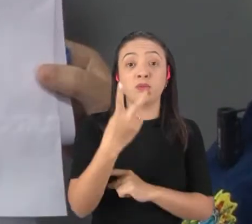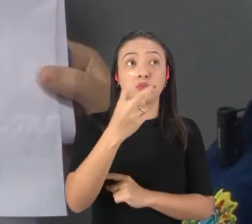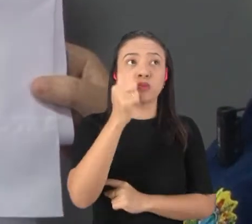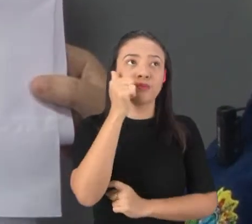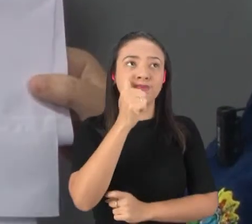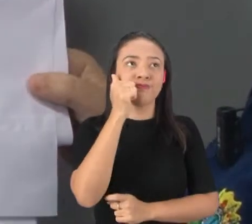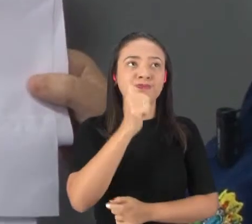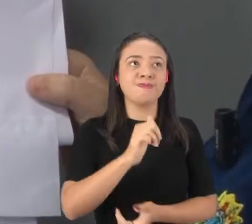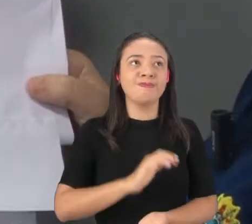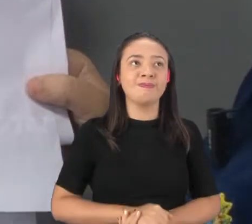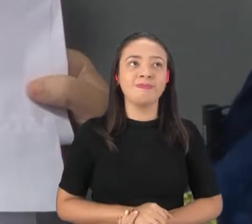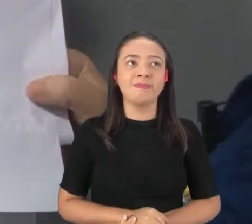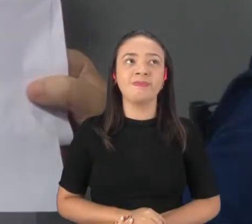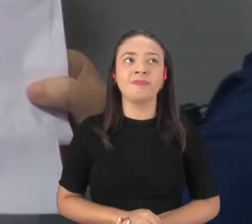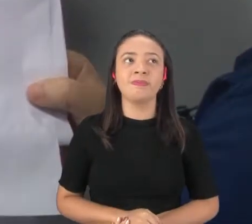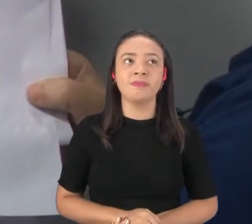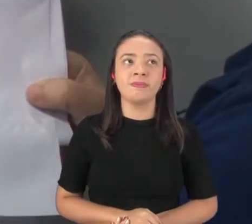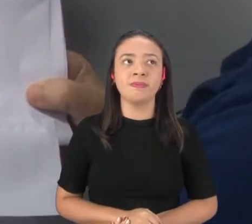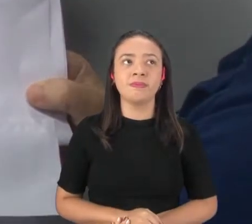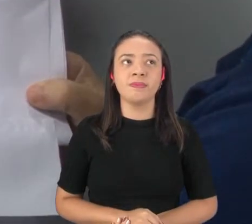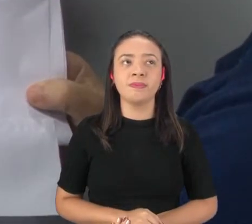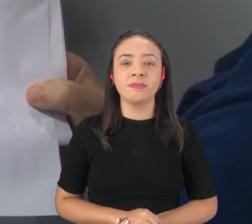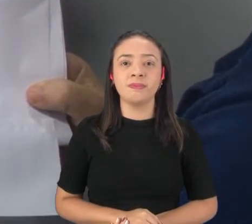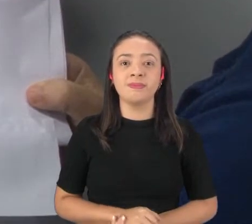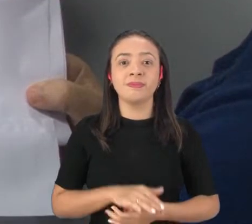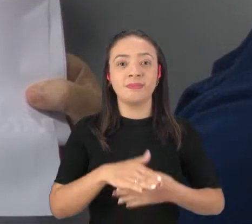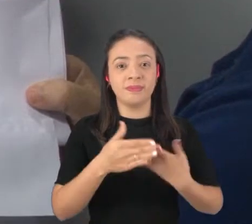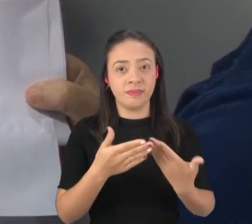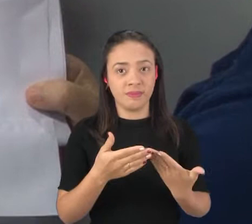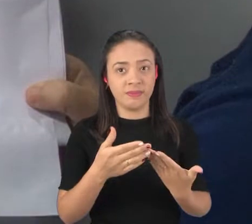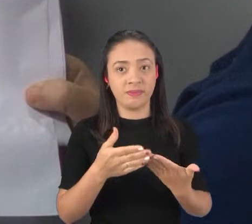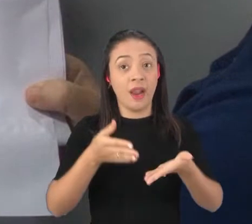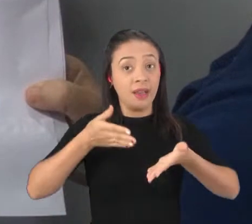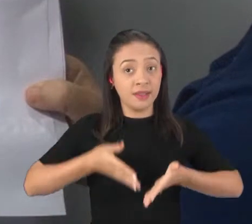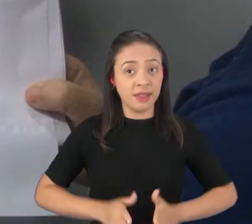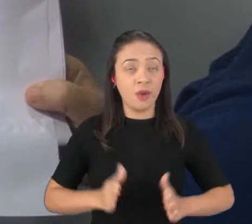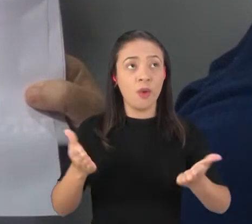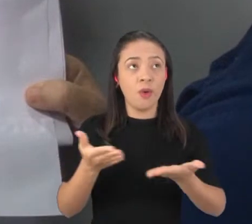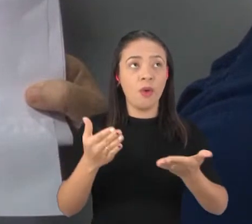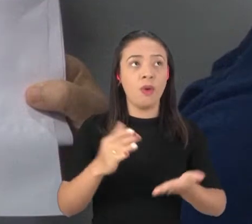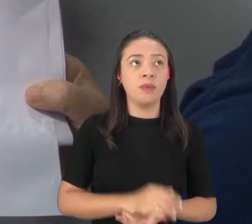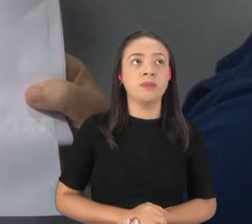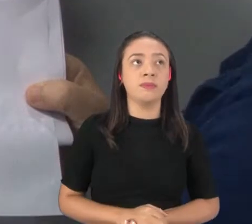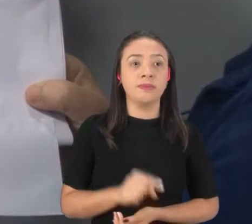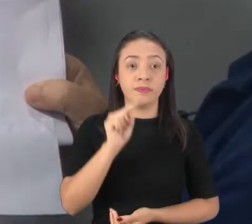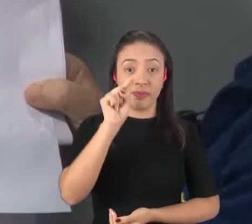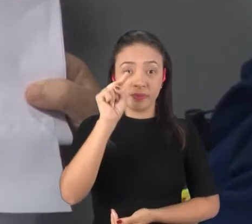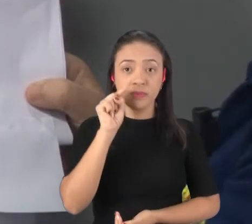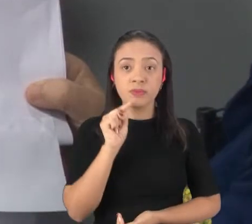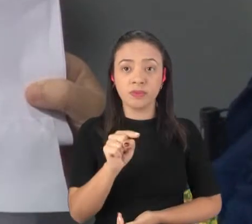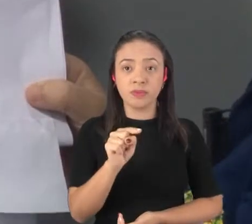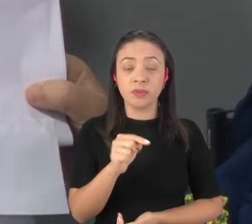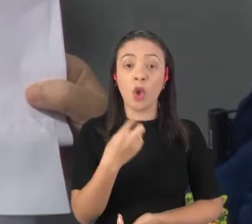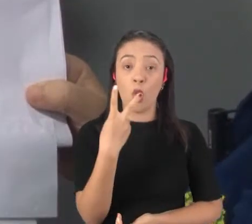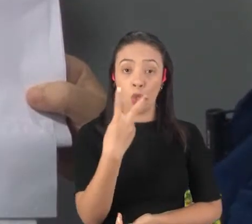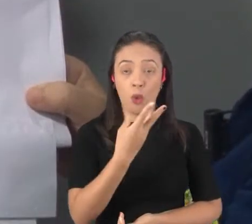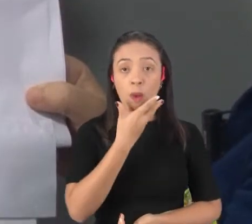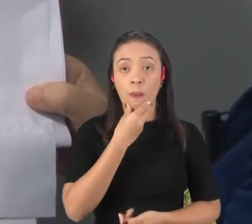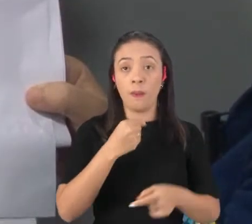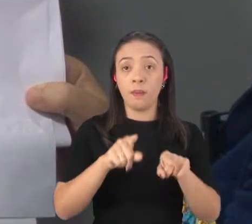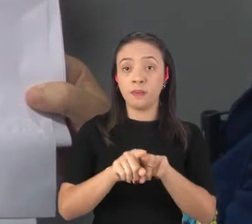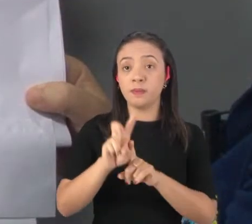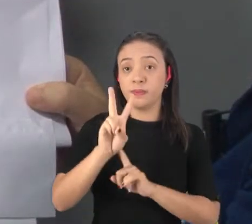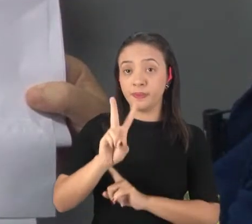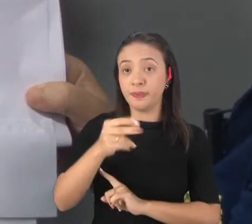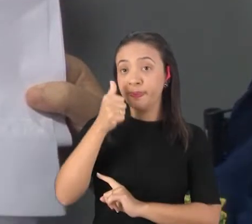fêmeas. Eles acabaram de ter filhotes, ó. Vou colocar 2 pontos. Olha a informação aqui, 2 machos e 2